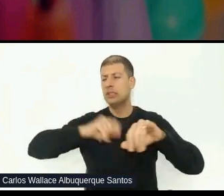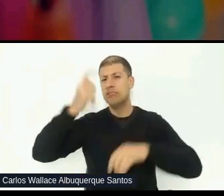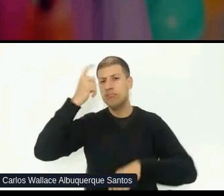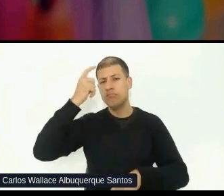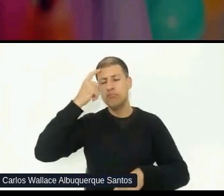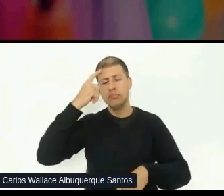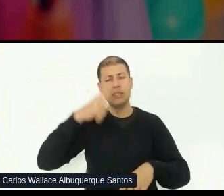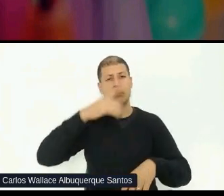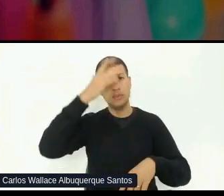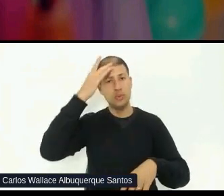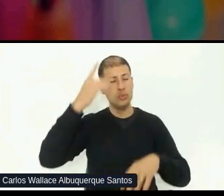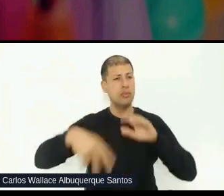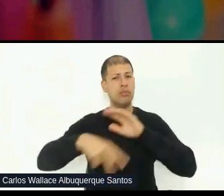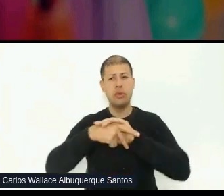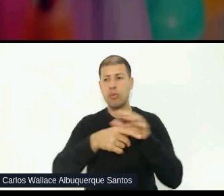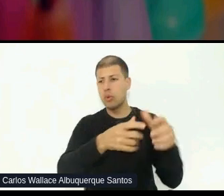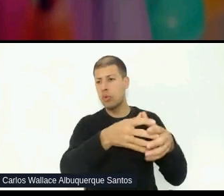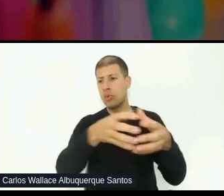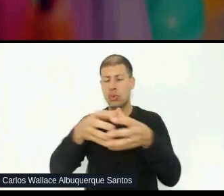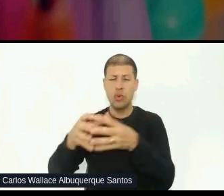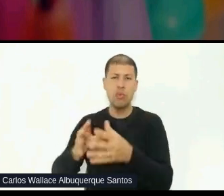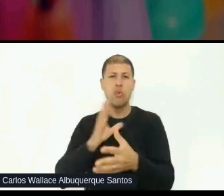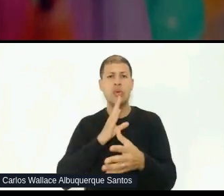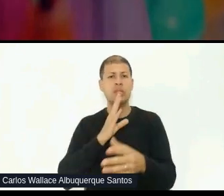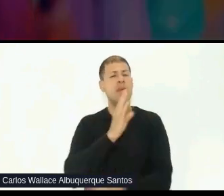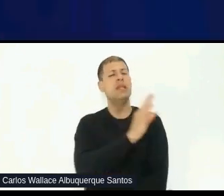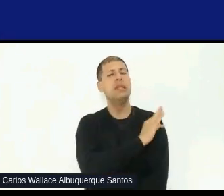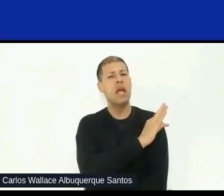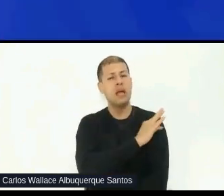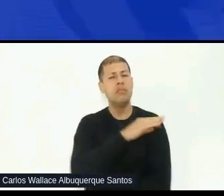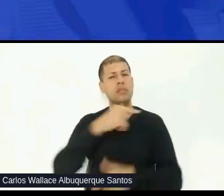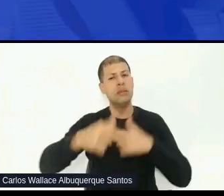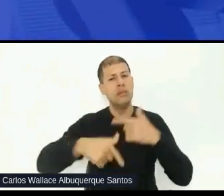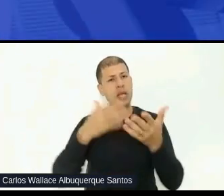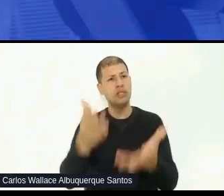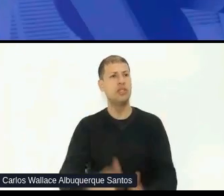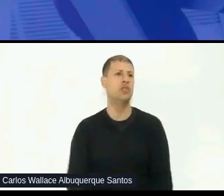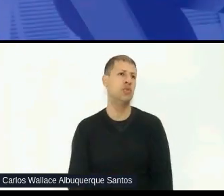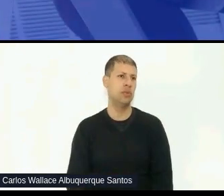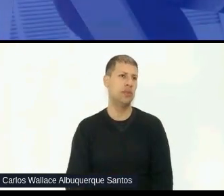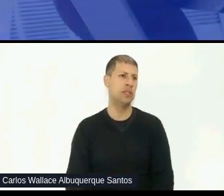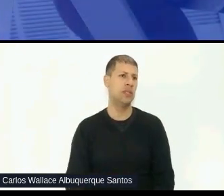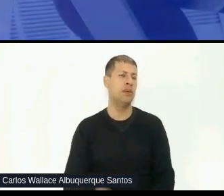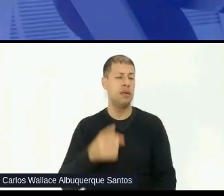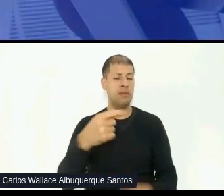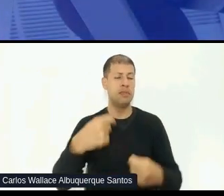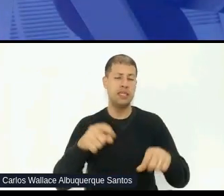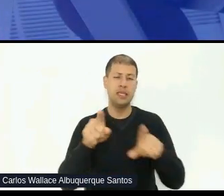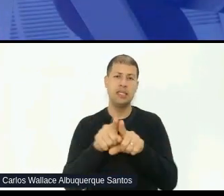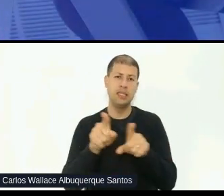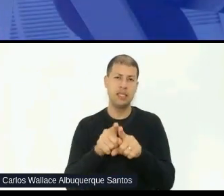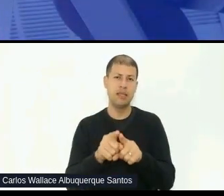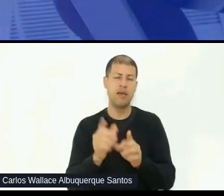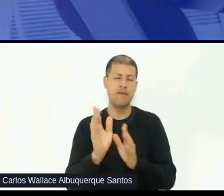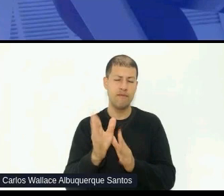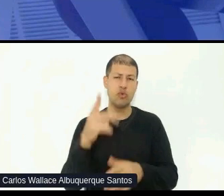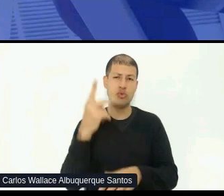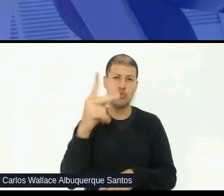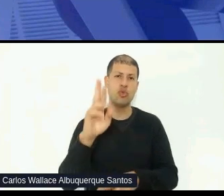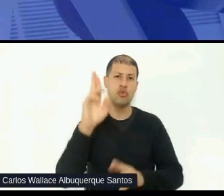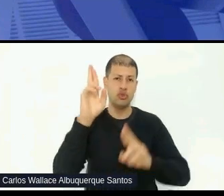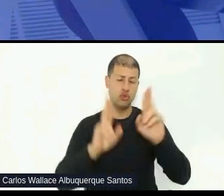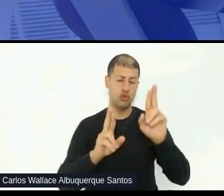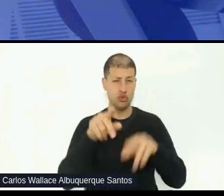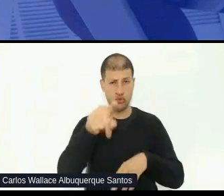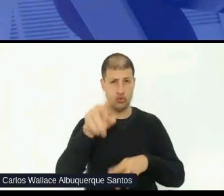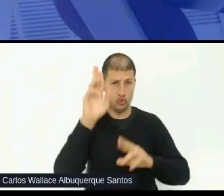que fazem parte desses grupos com conhecimento técnico para trabalhar nisso. Você precisa também direcionar a sua liderança, fazer com que a sua